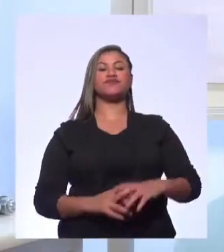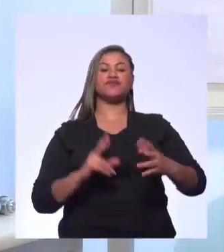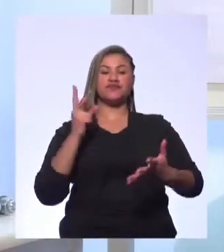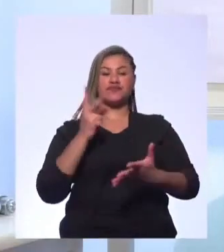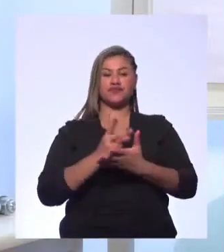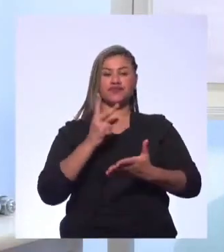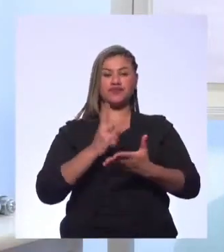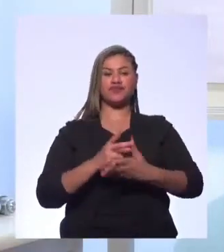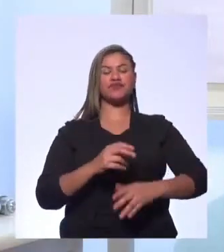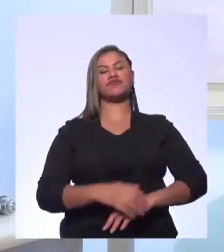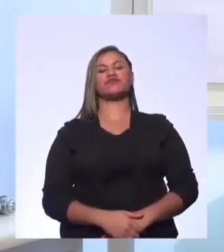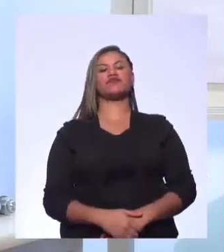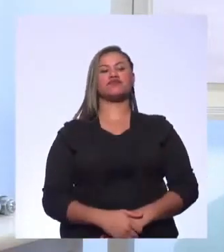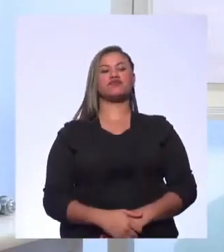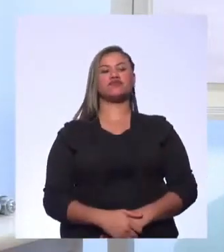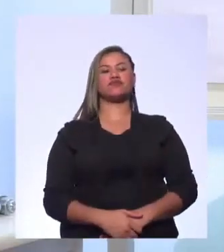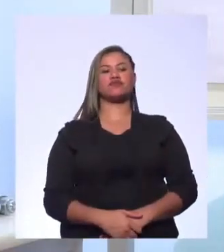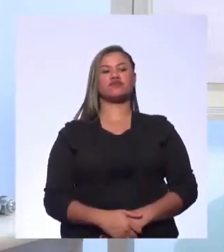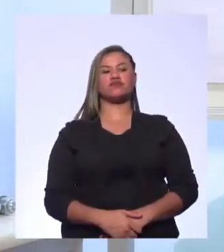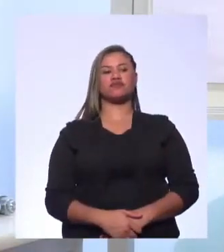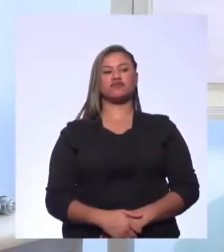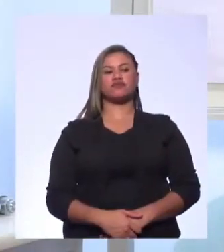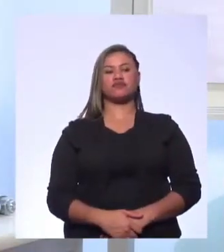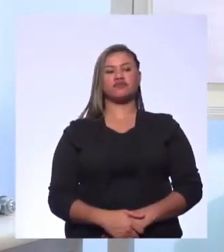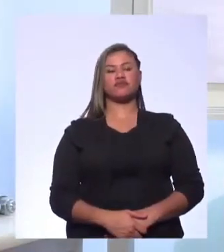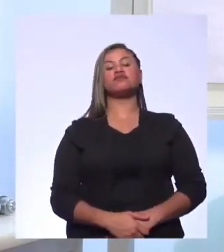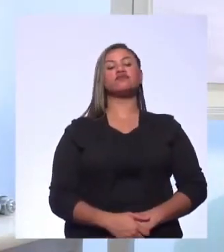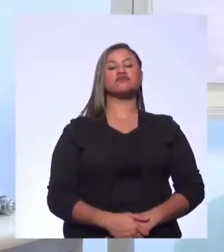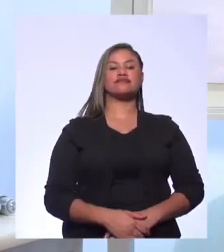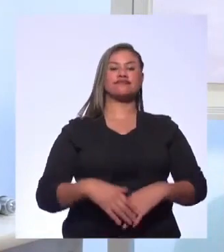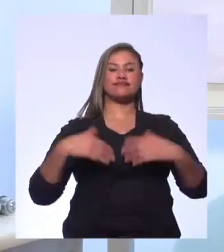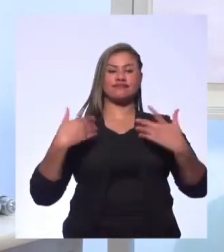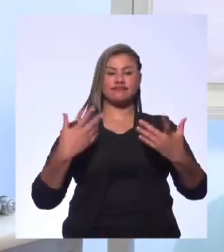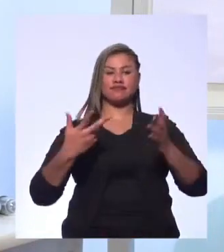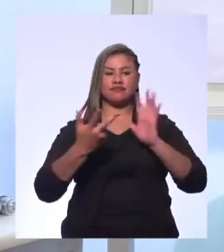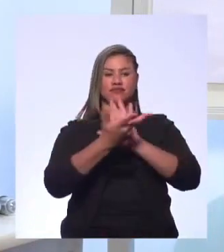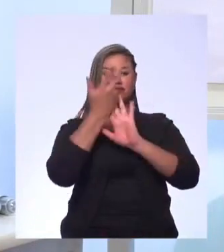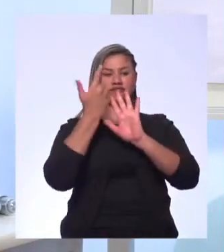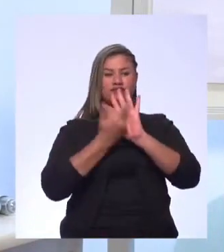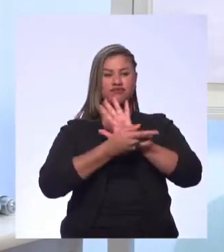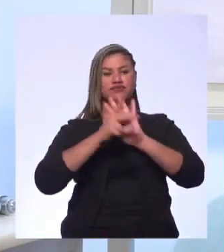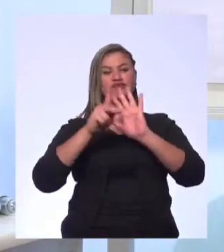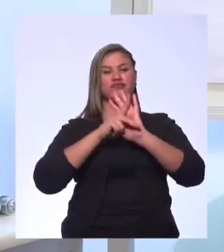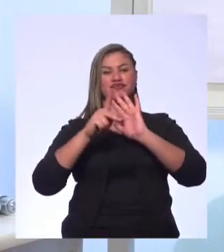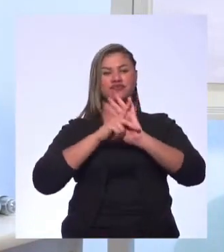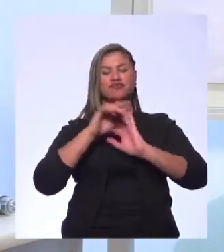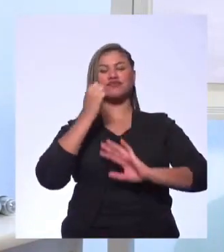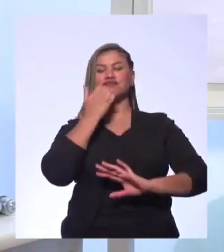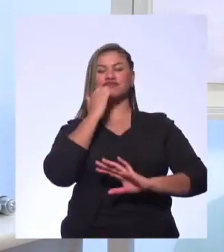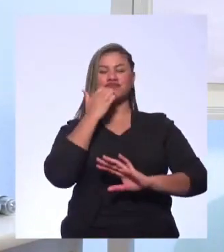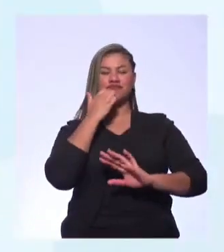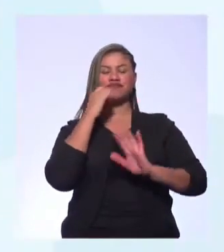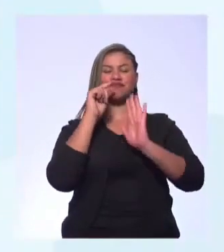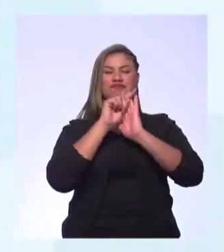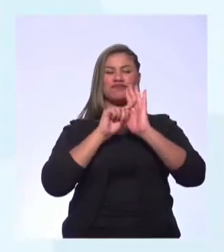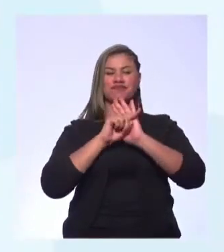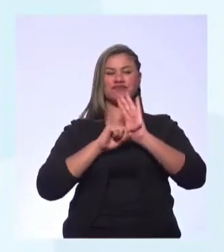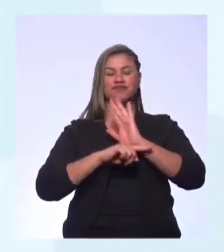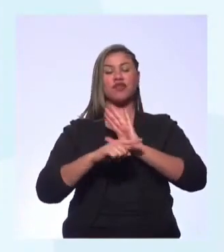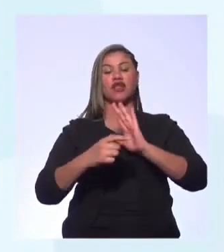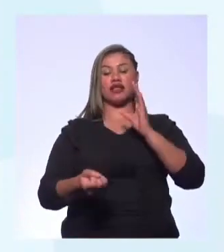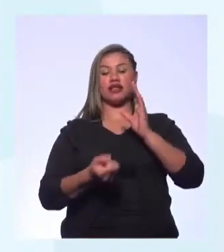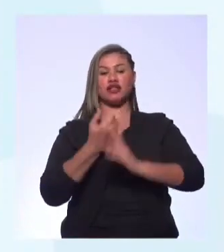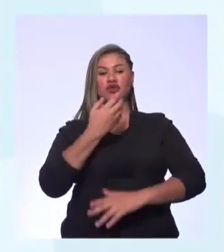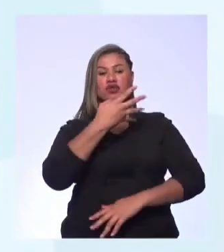nisso, aí, baseado nessa simbologia, né, que os cientistas fizeram estudar, eles montaram a tabela periódica.